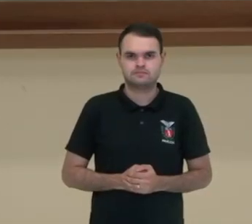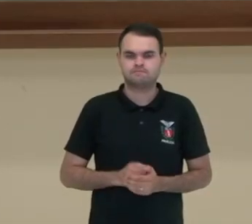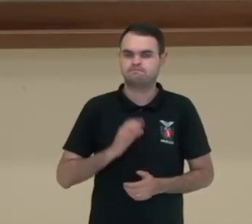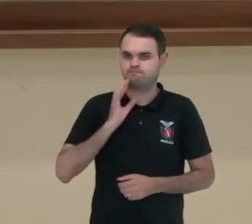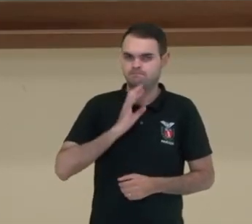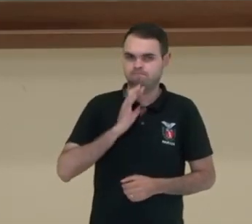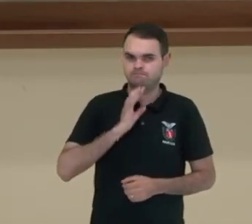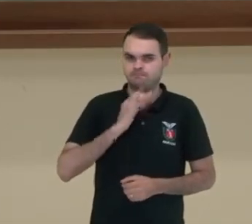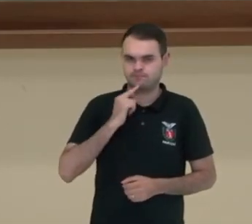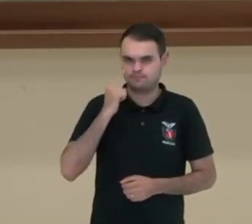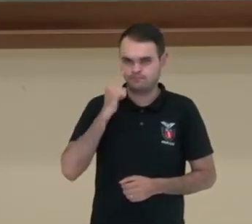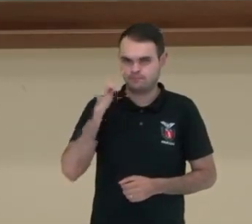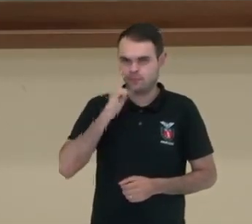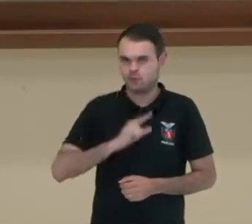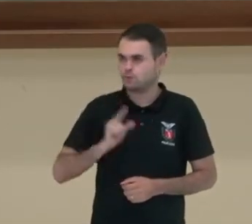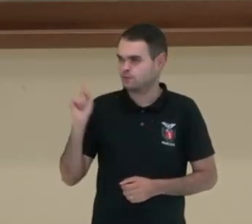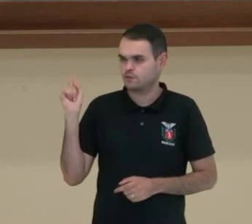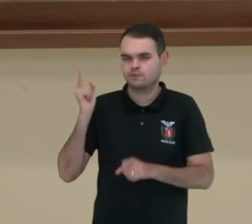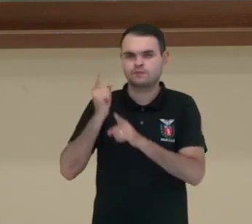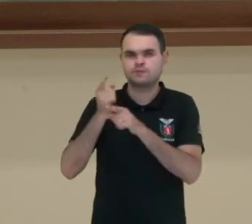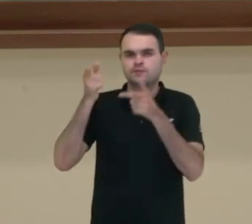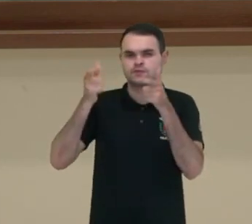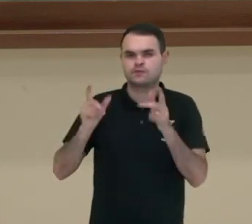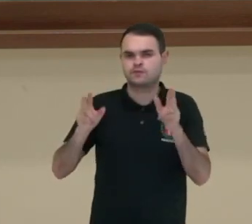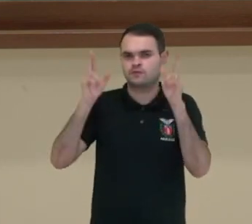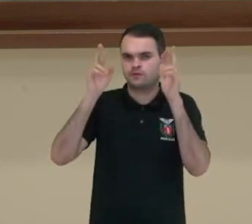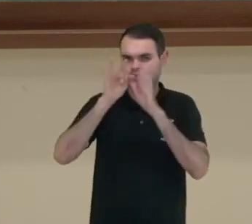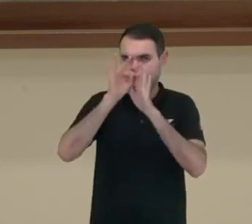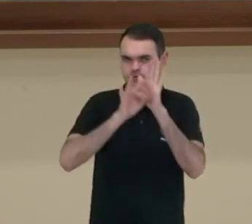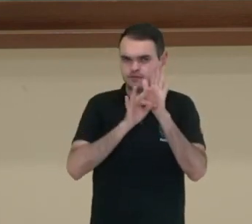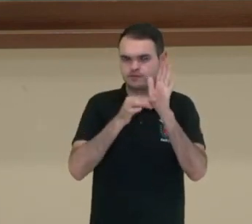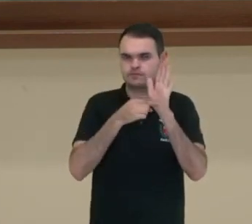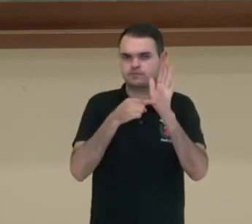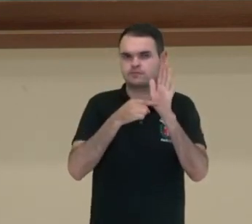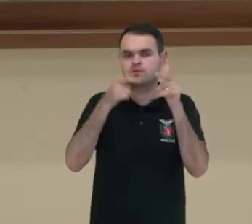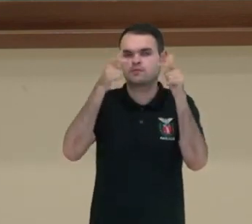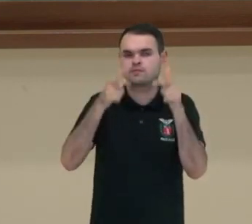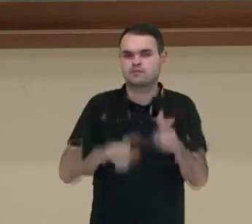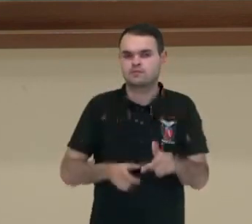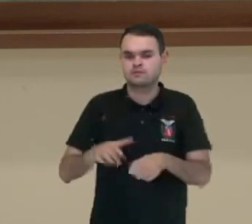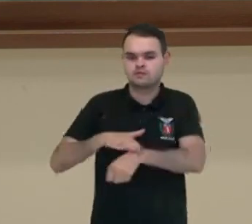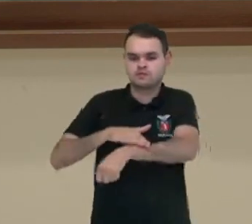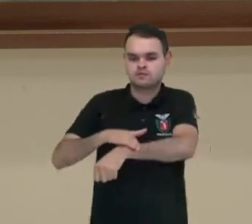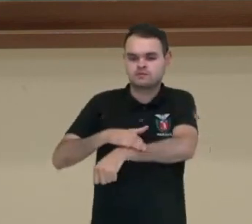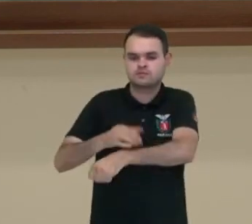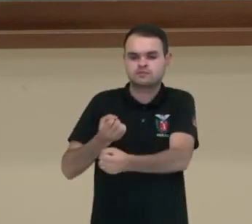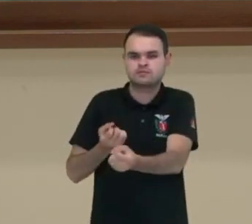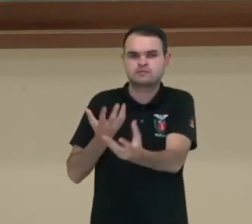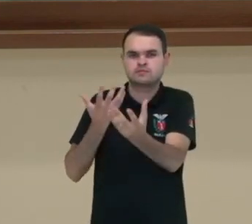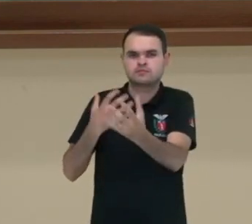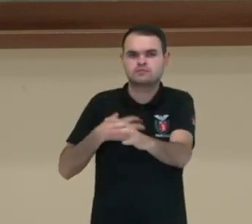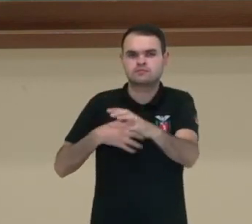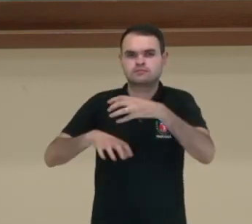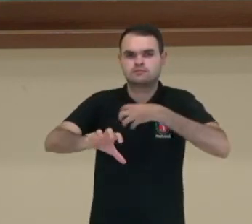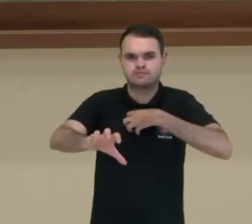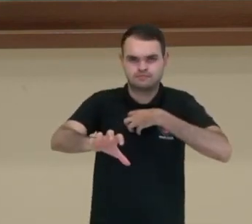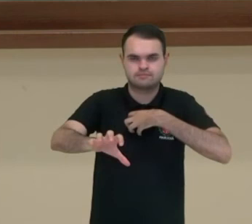Legal, e aí, você conseguiu localizar um trecho, né, em que poderia fazer ali